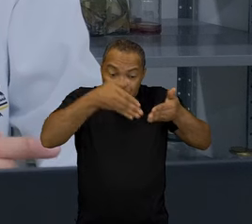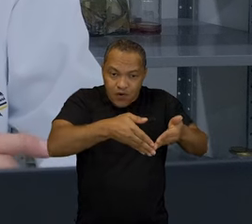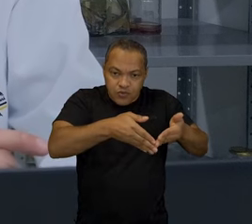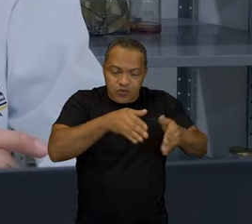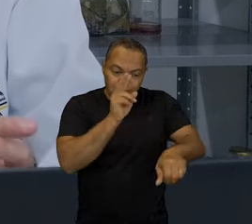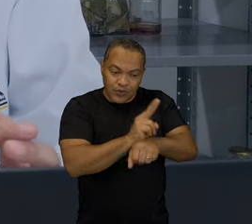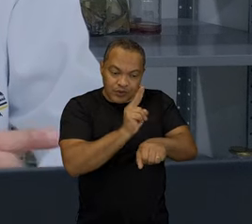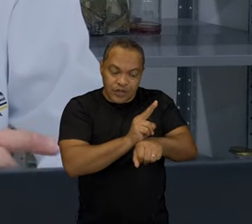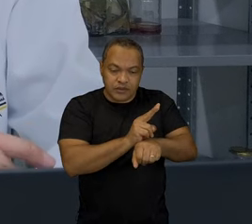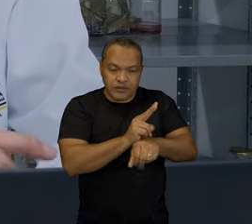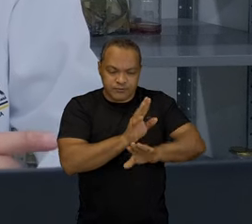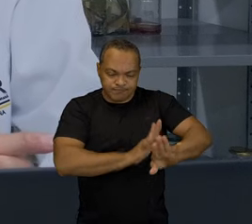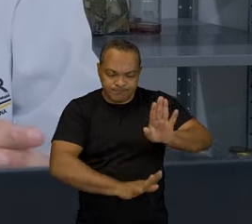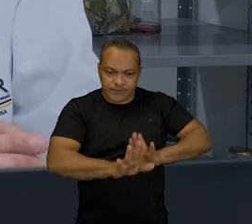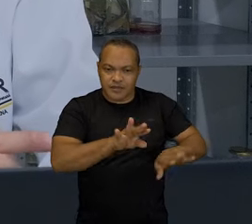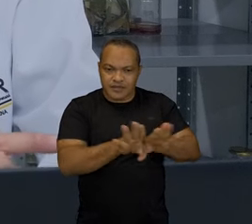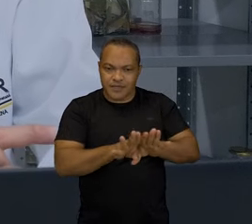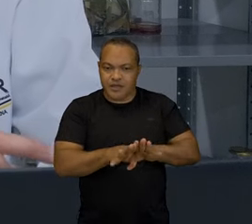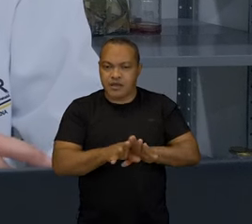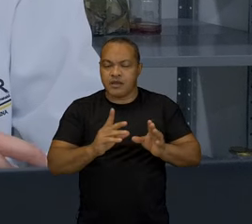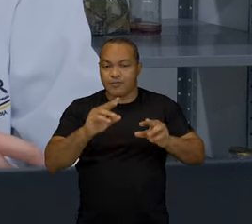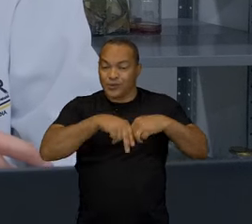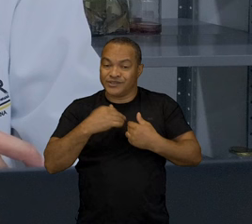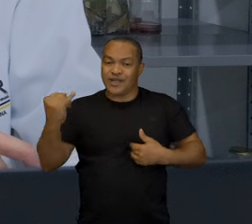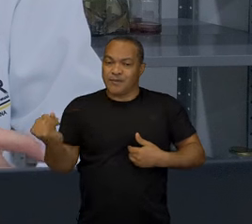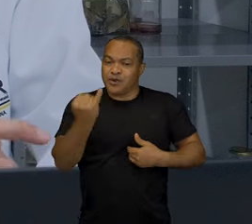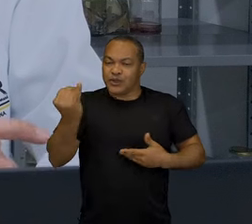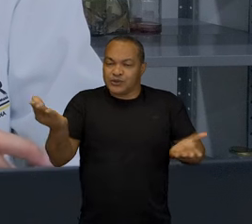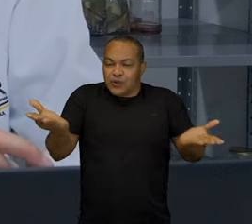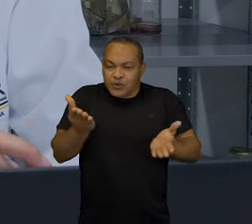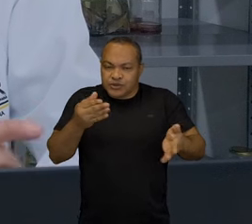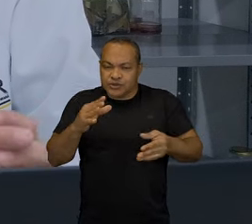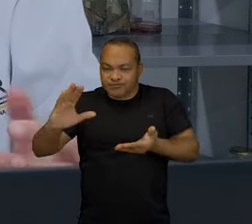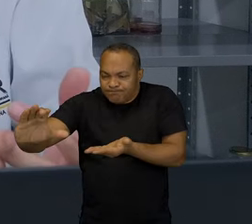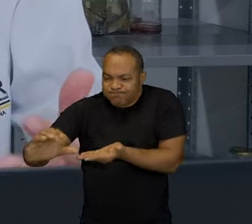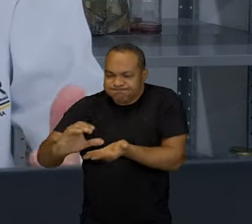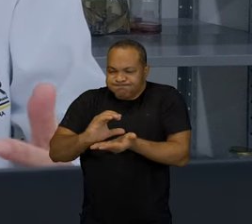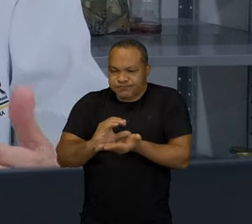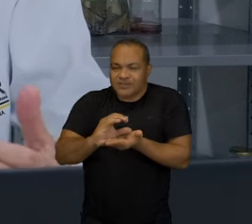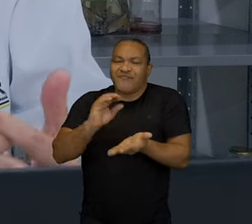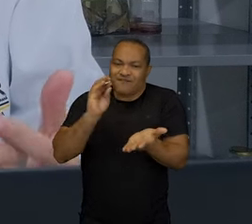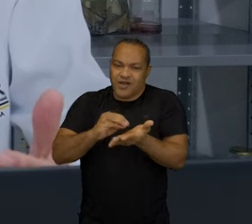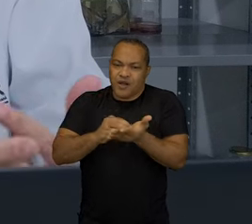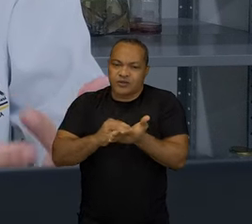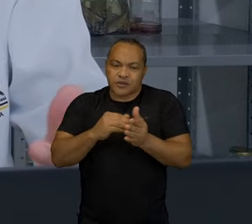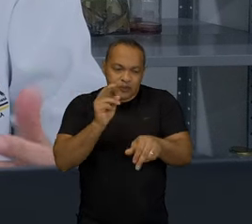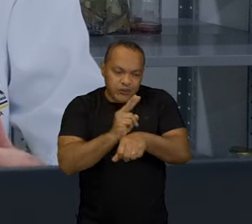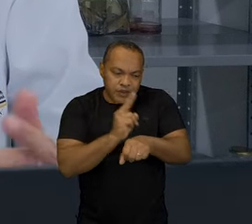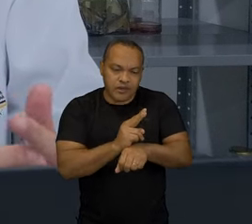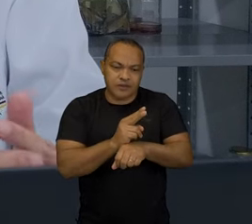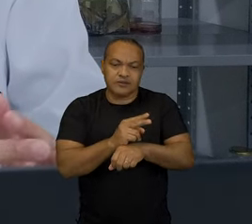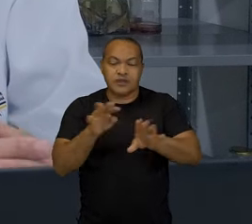na preservação e conservação. Daí a importância ainda, né, de investimento nesta área, na área da conservação,